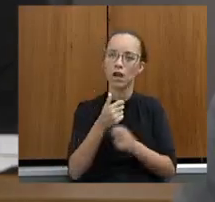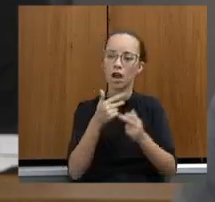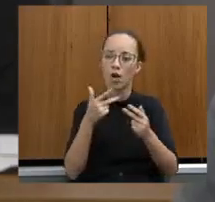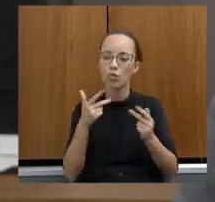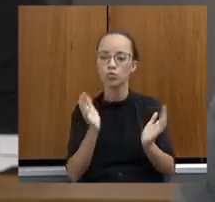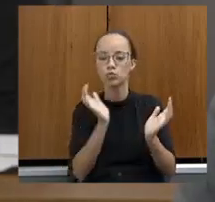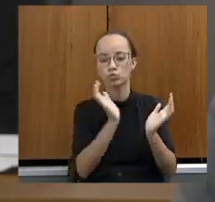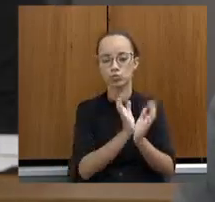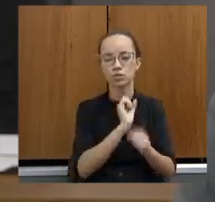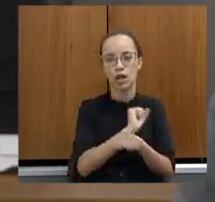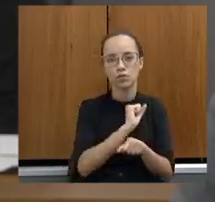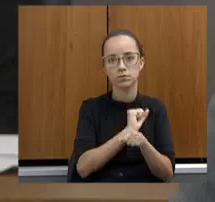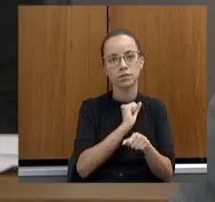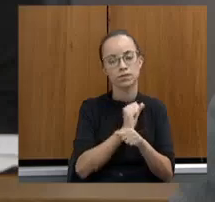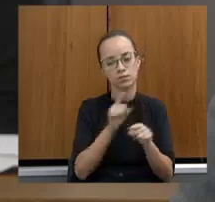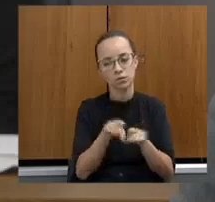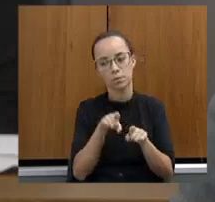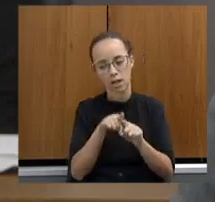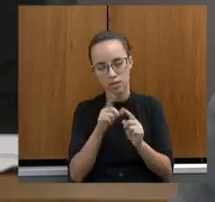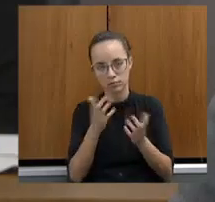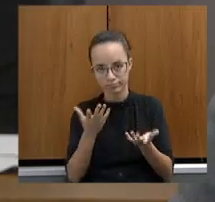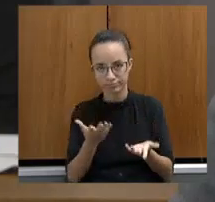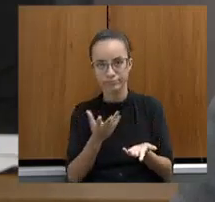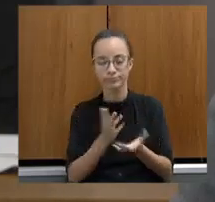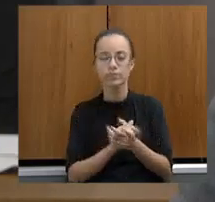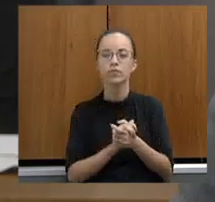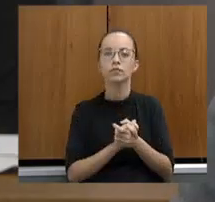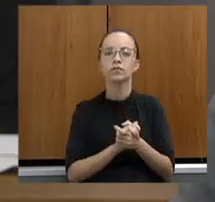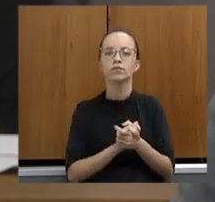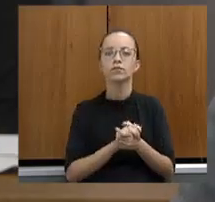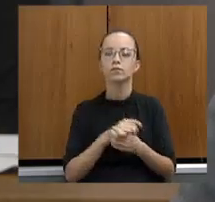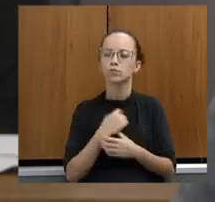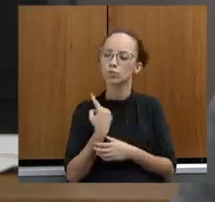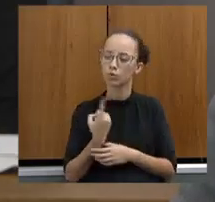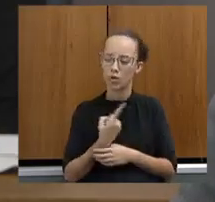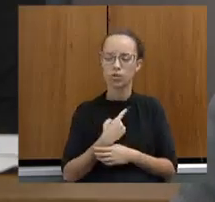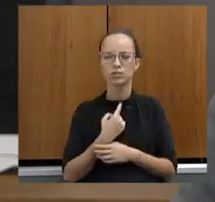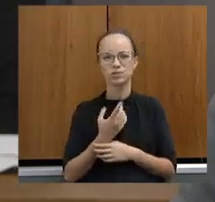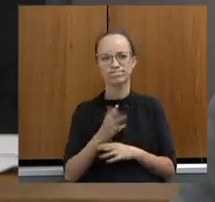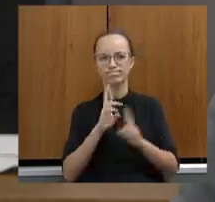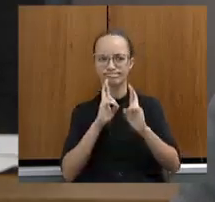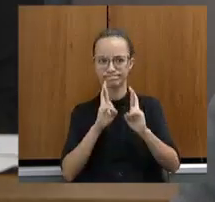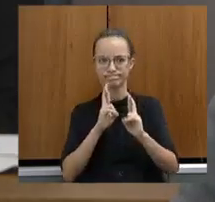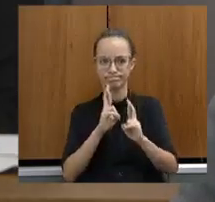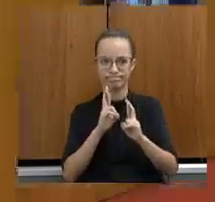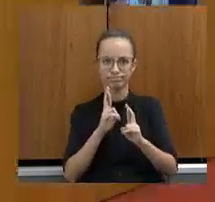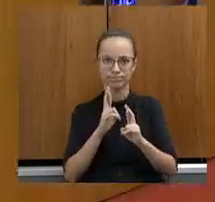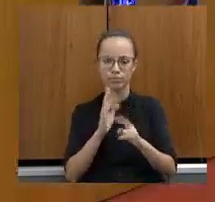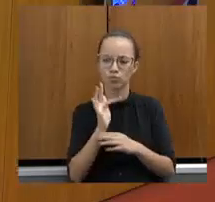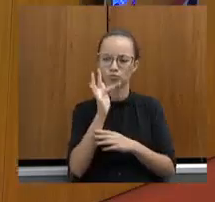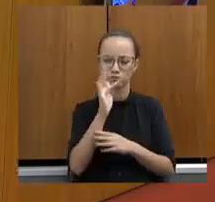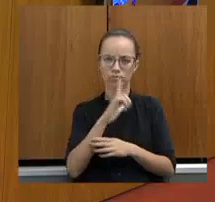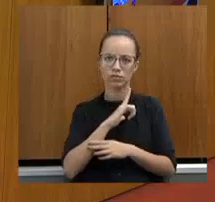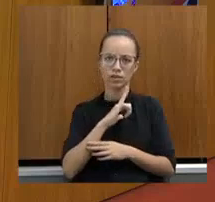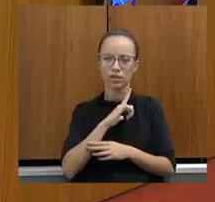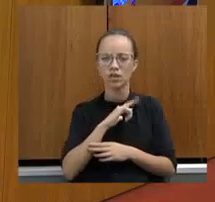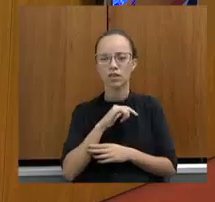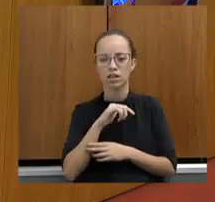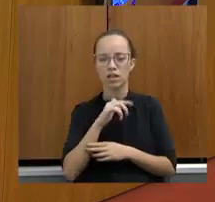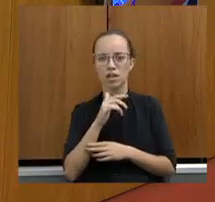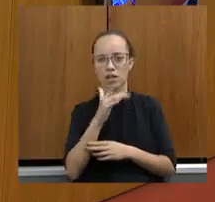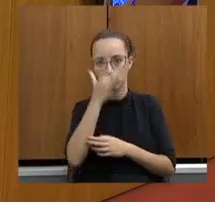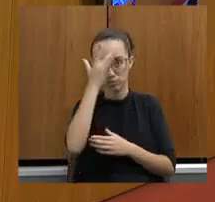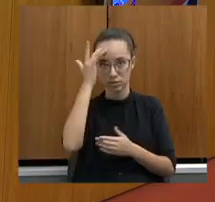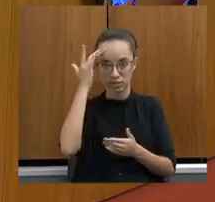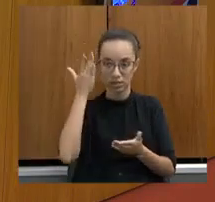excedentes nomeados e a gente Deputado Tem sim perspectiva de fazer novas nomeações a só que essas